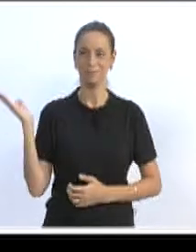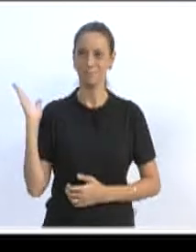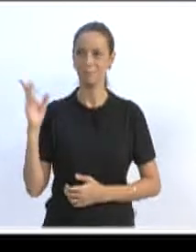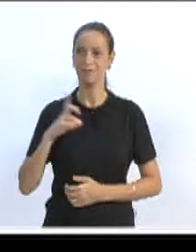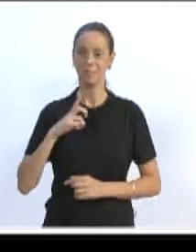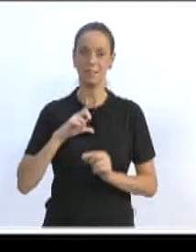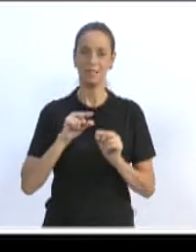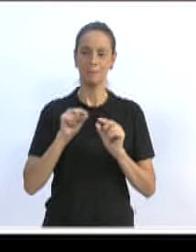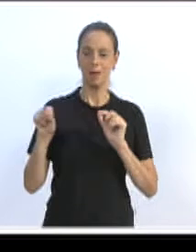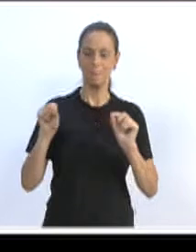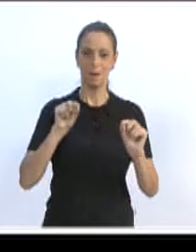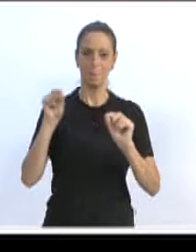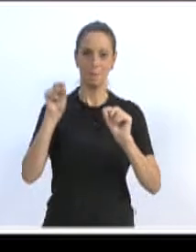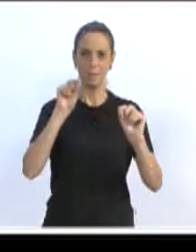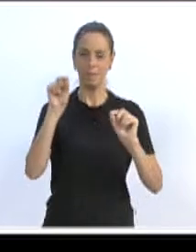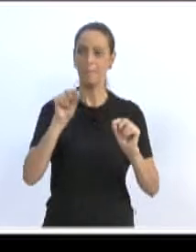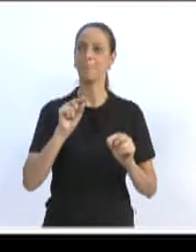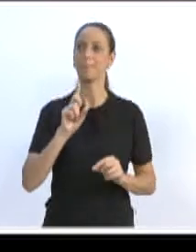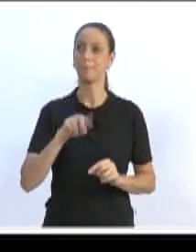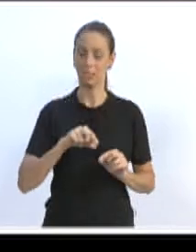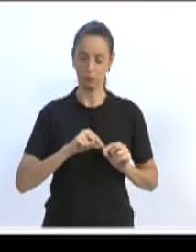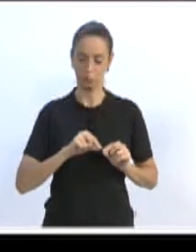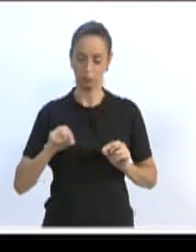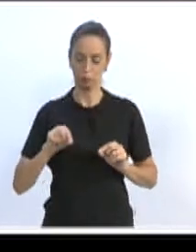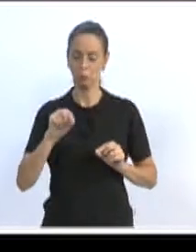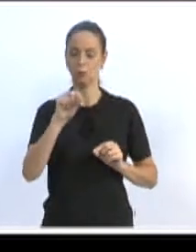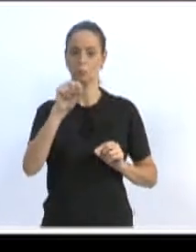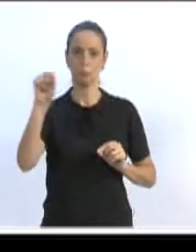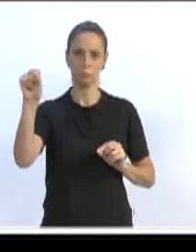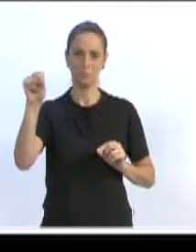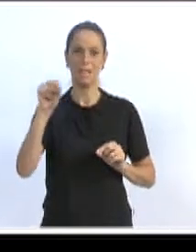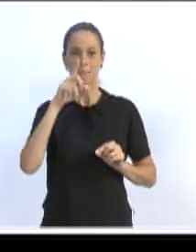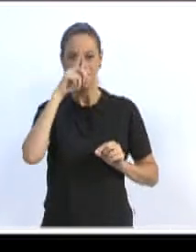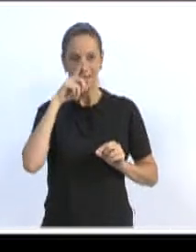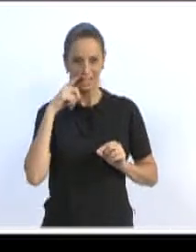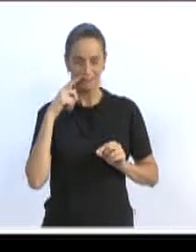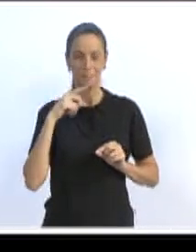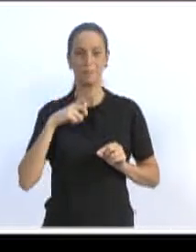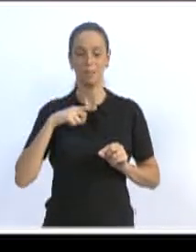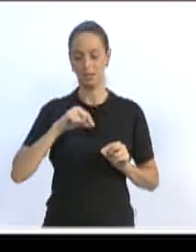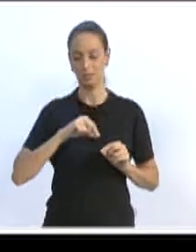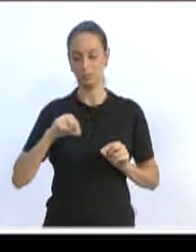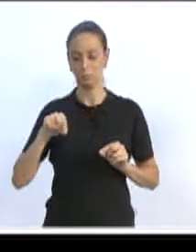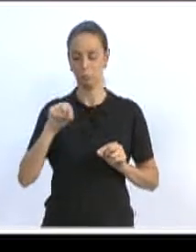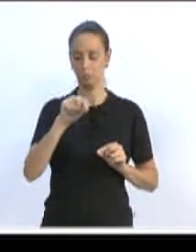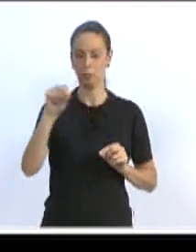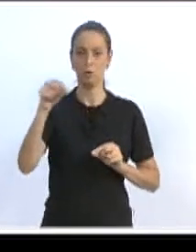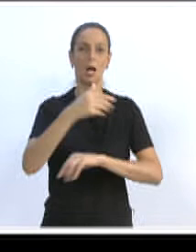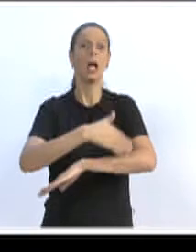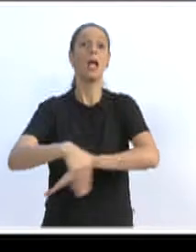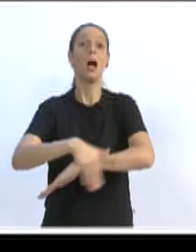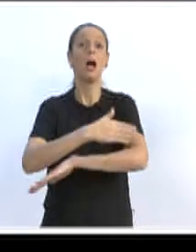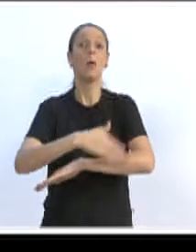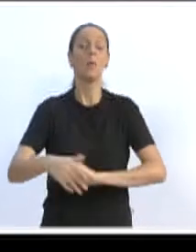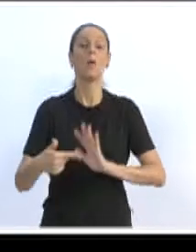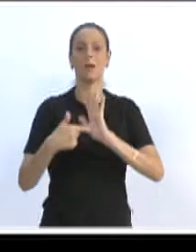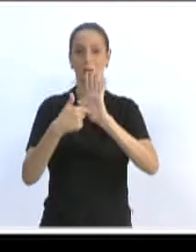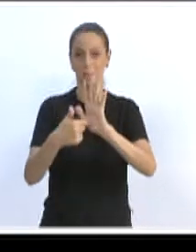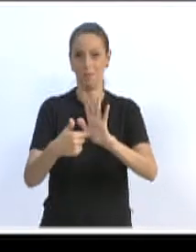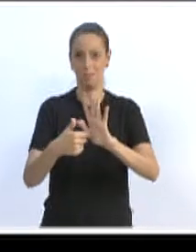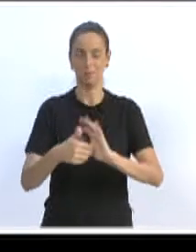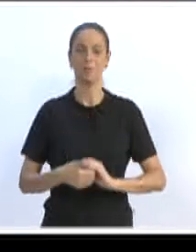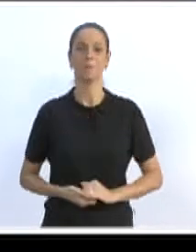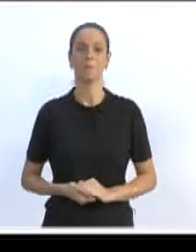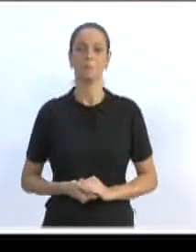flechas ela faz o percurso todo ela entra na max hering e vai até o final como victor konder